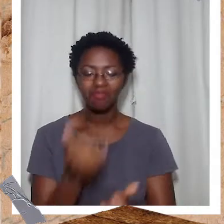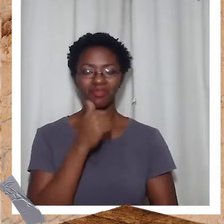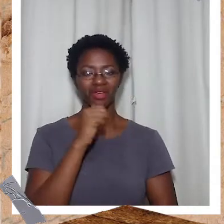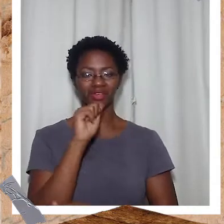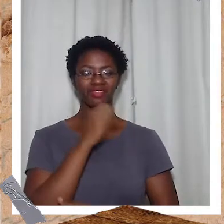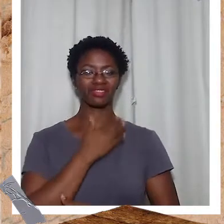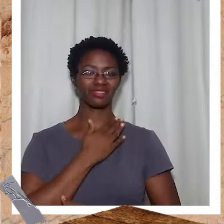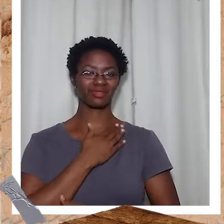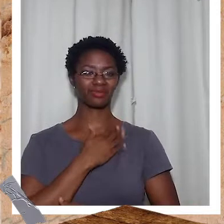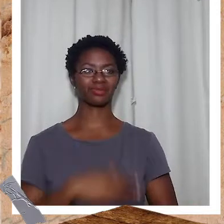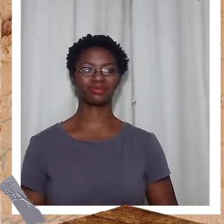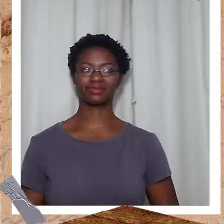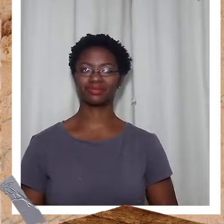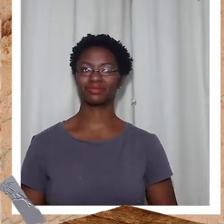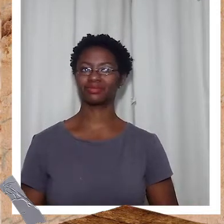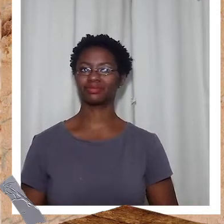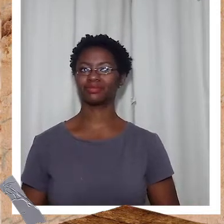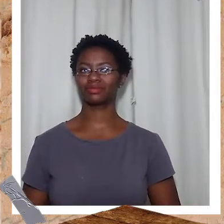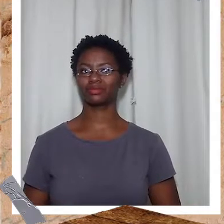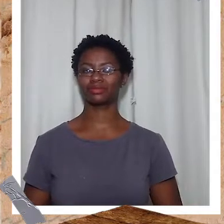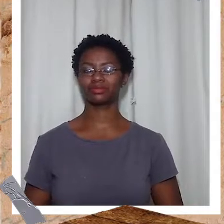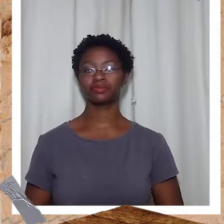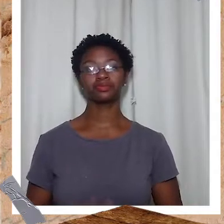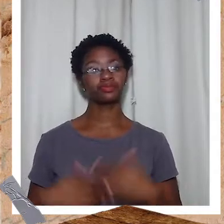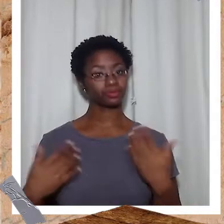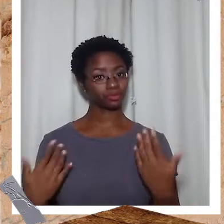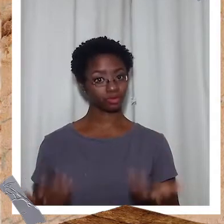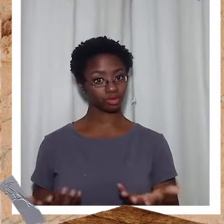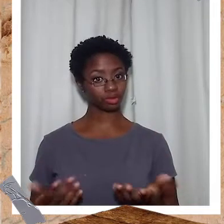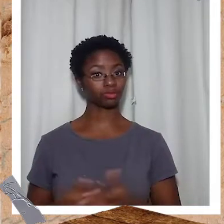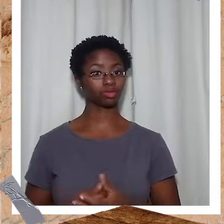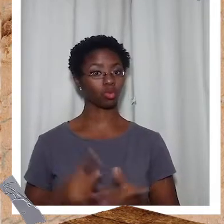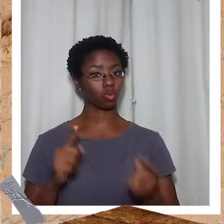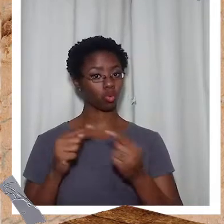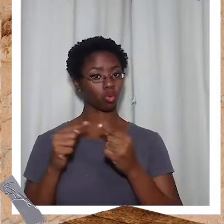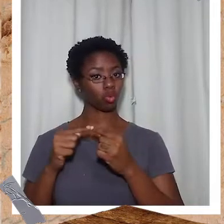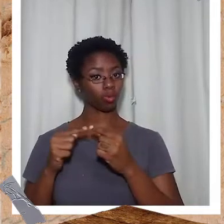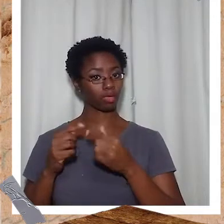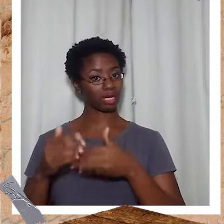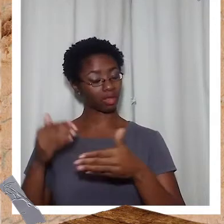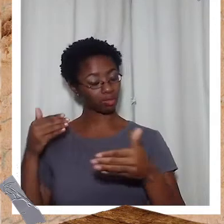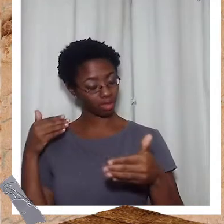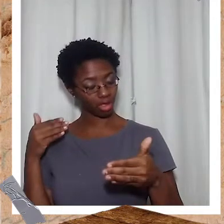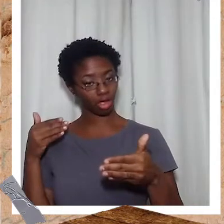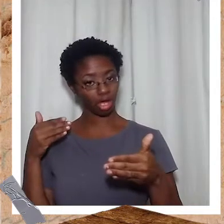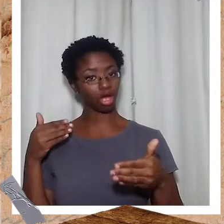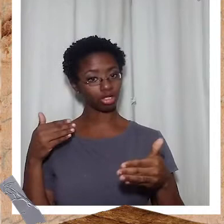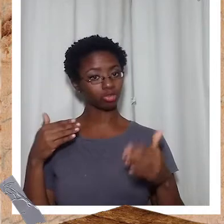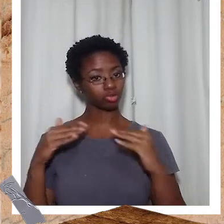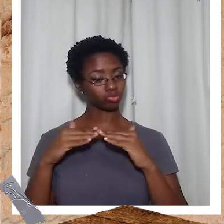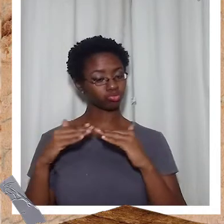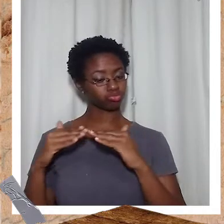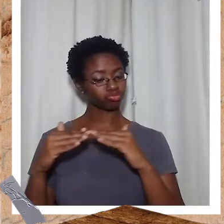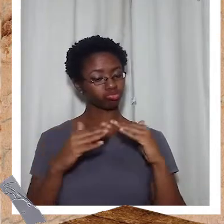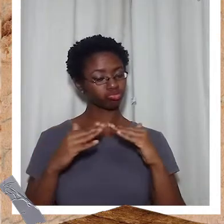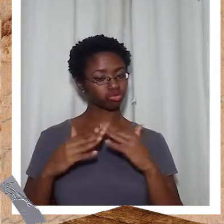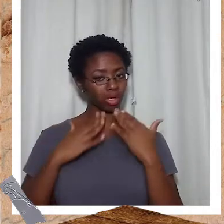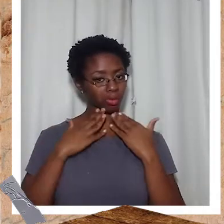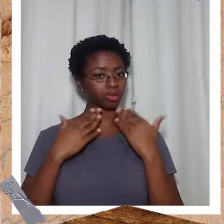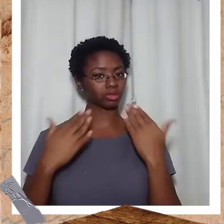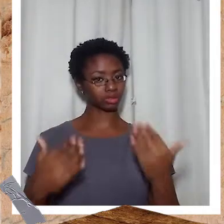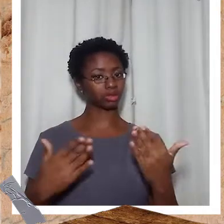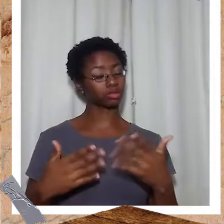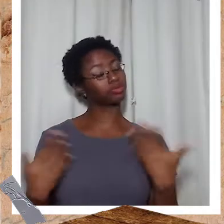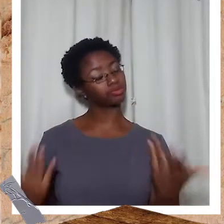Pois nós dividimos aqui, combinamos previamente essa apresentação,